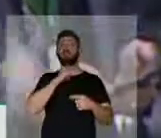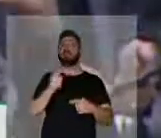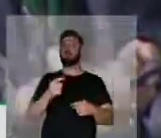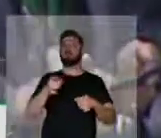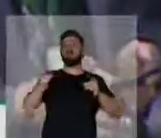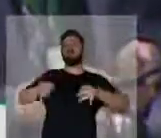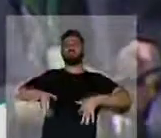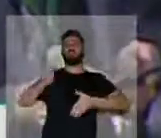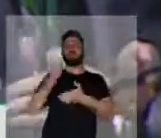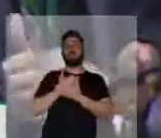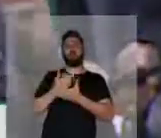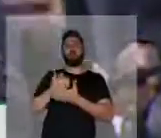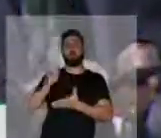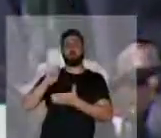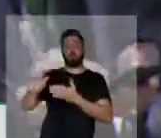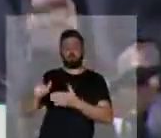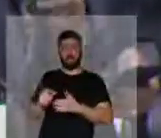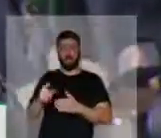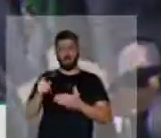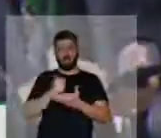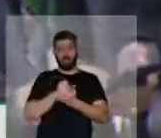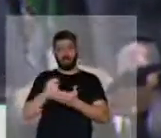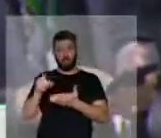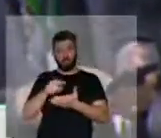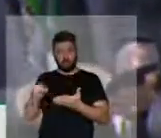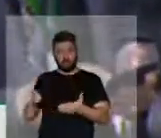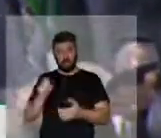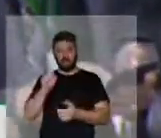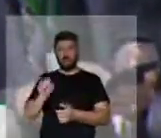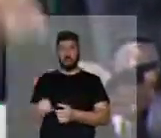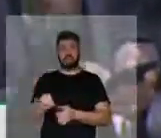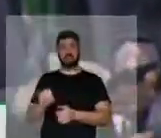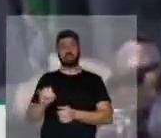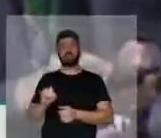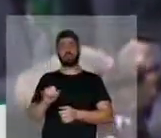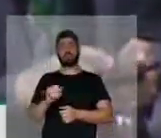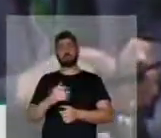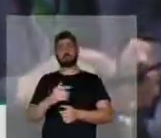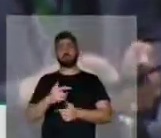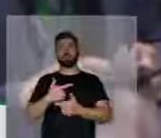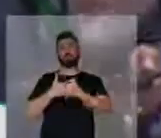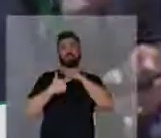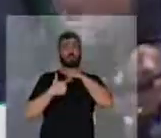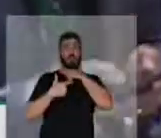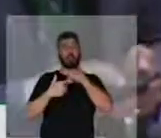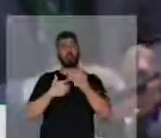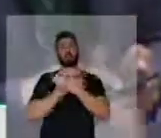ninguém destrata um contrato de um imóvel se não está inviável